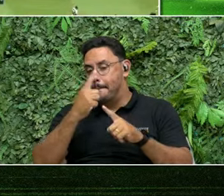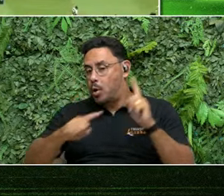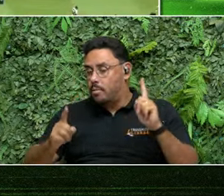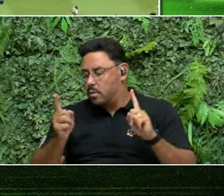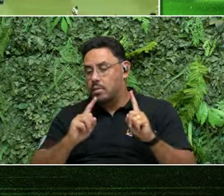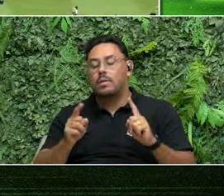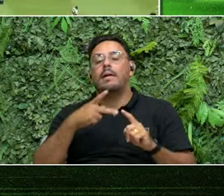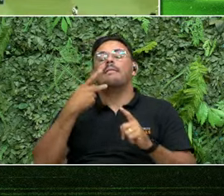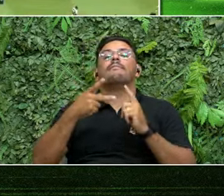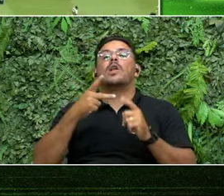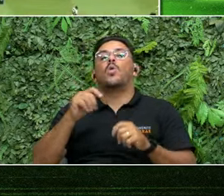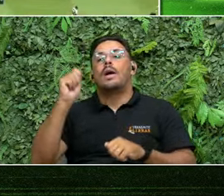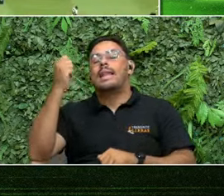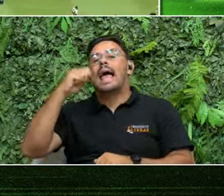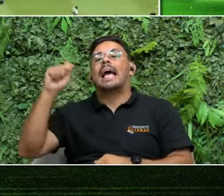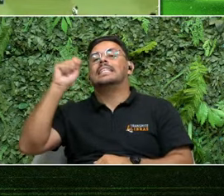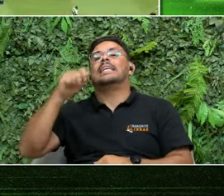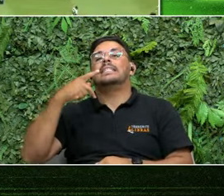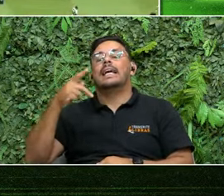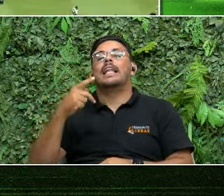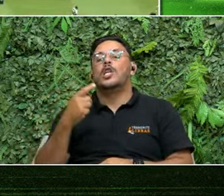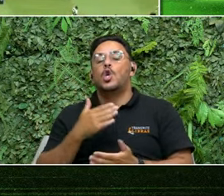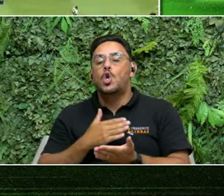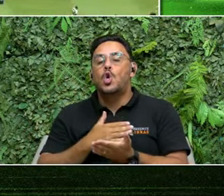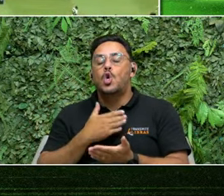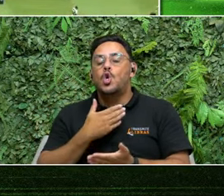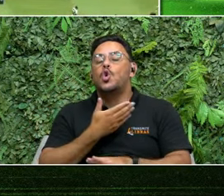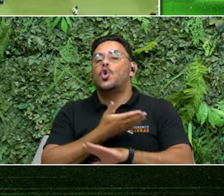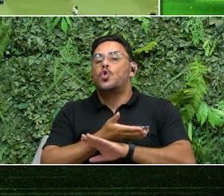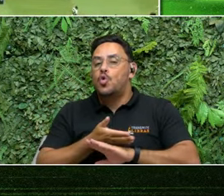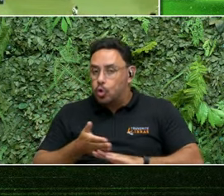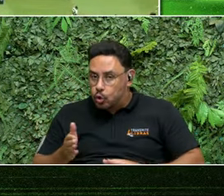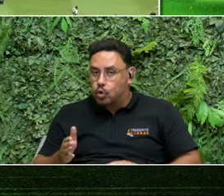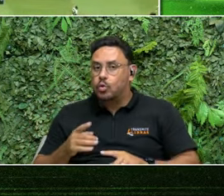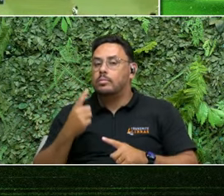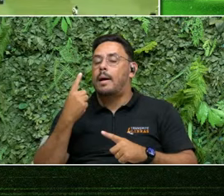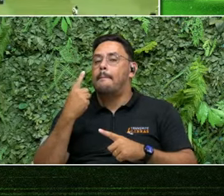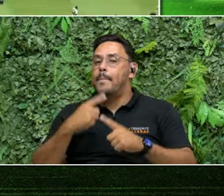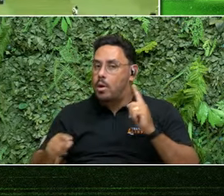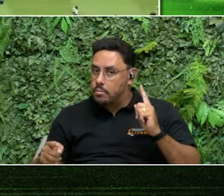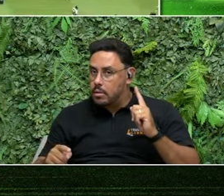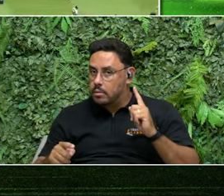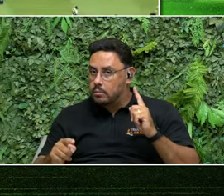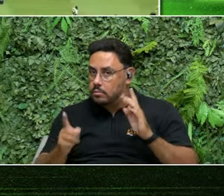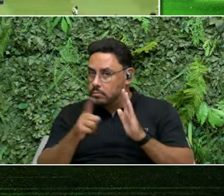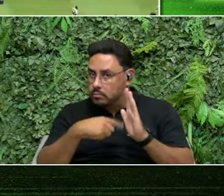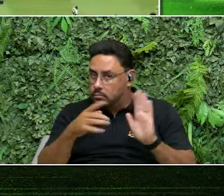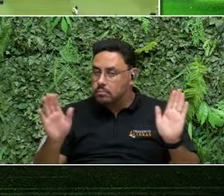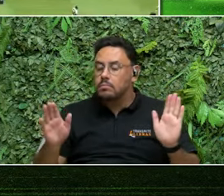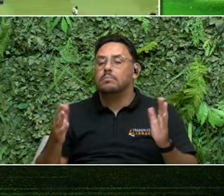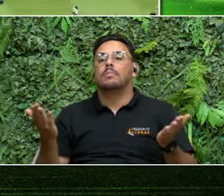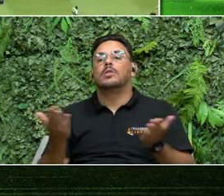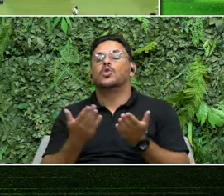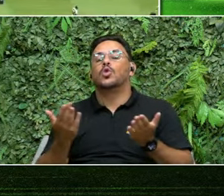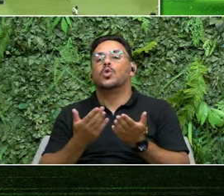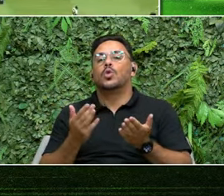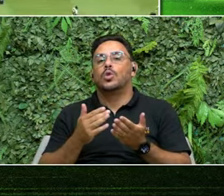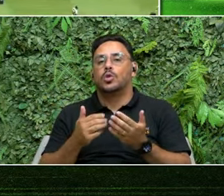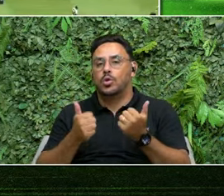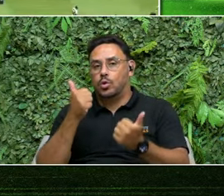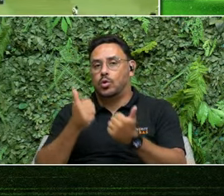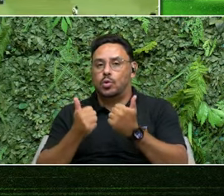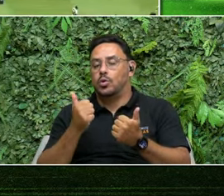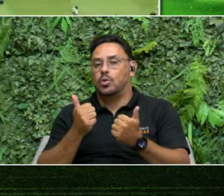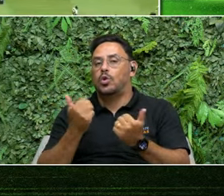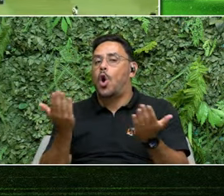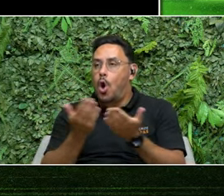podcast na Argentina que ele costuma proibir aqui no Atlético Eu ainda não tenho essa informação que ele já proibiu não até porque o primeiro jogo é hoje vamos ver